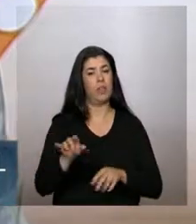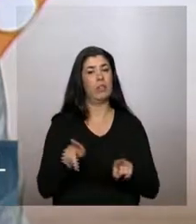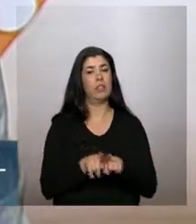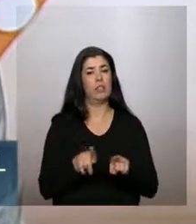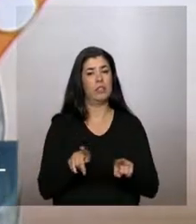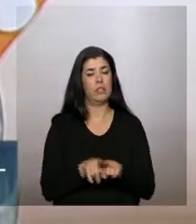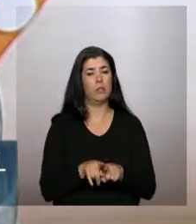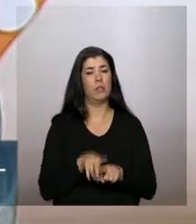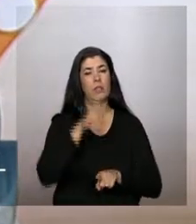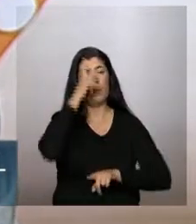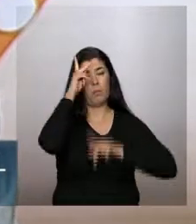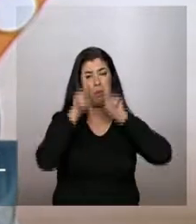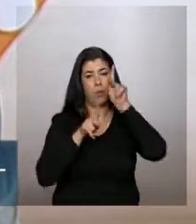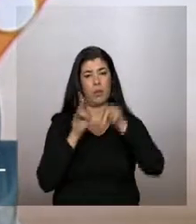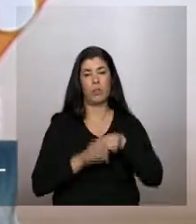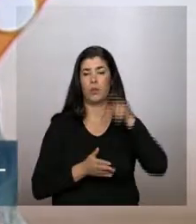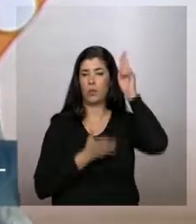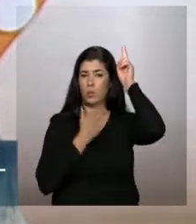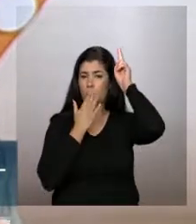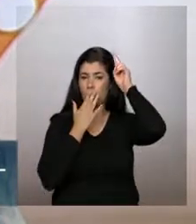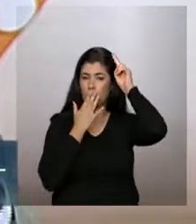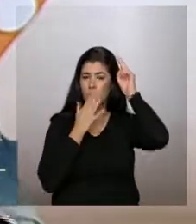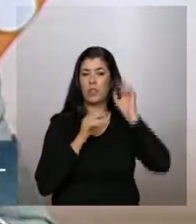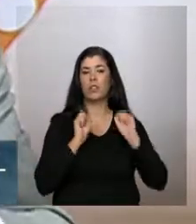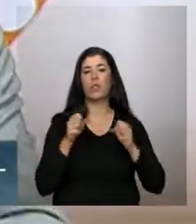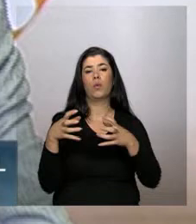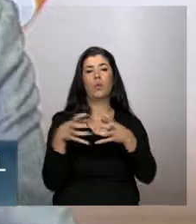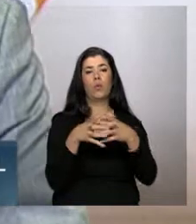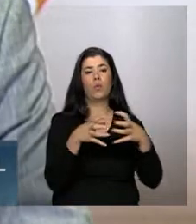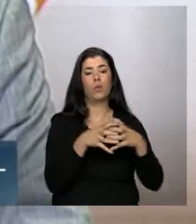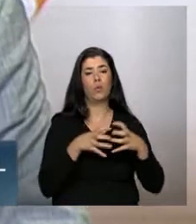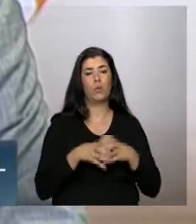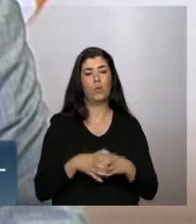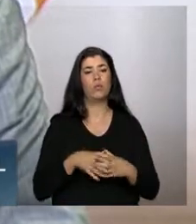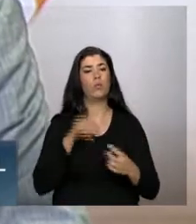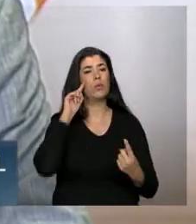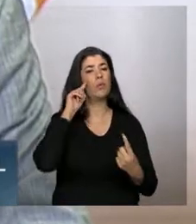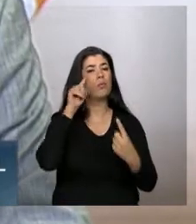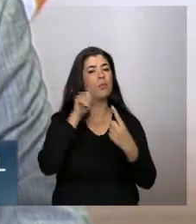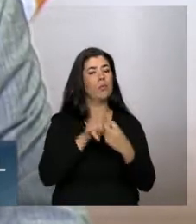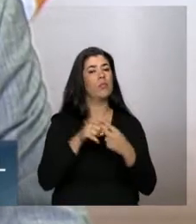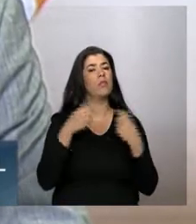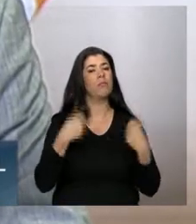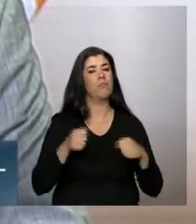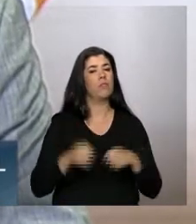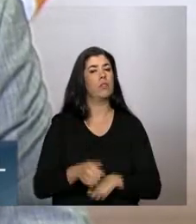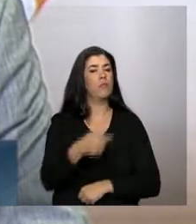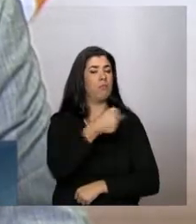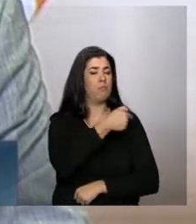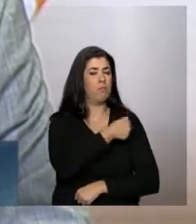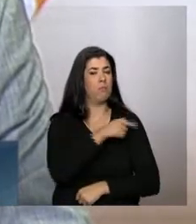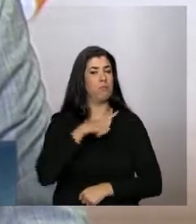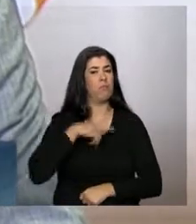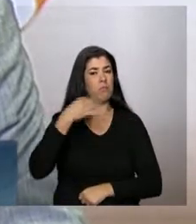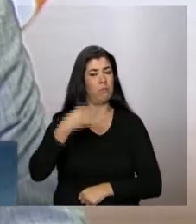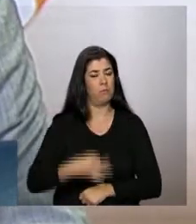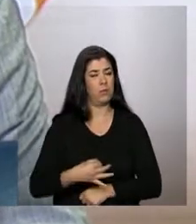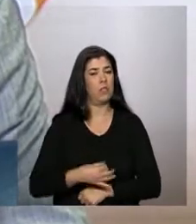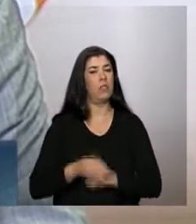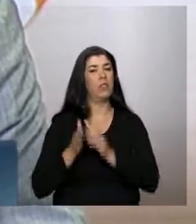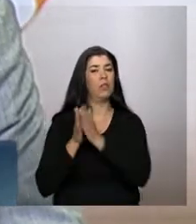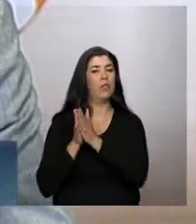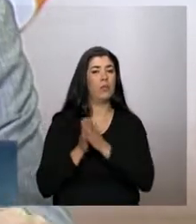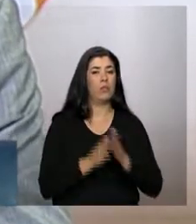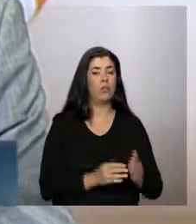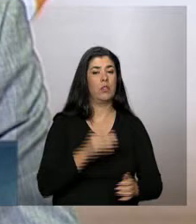e a população indígena, certo? São os grupos alvos para vacinação, né, e que nós teremos a partir do dia